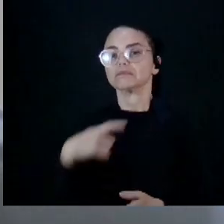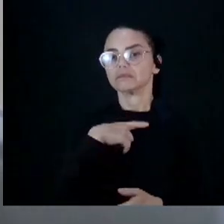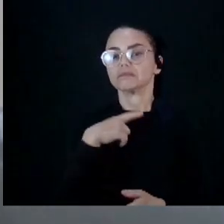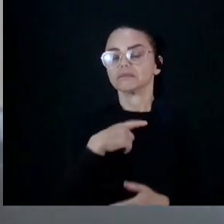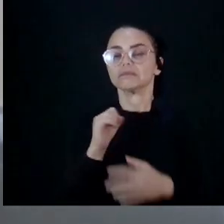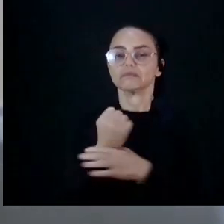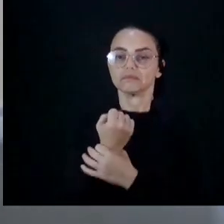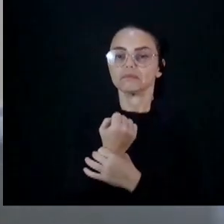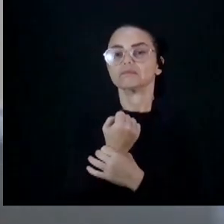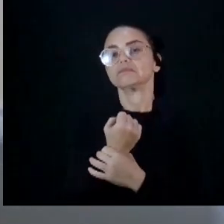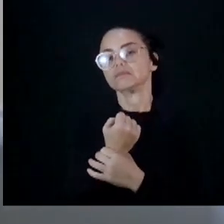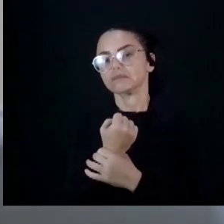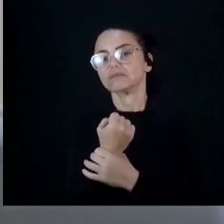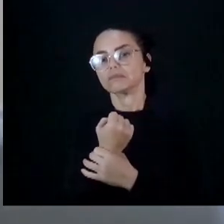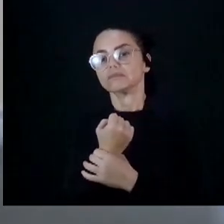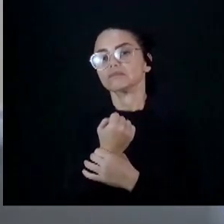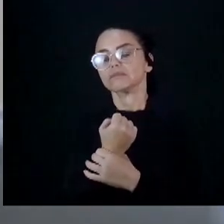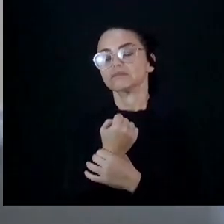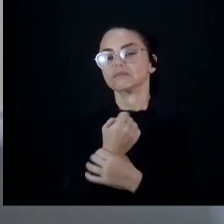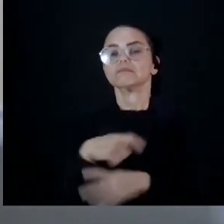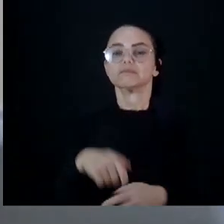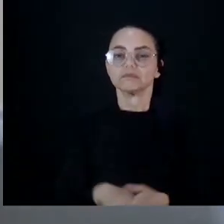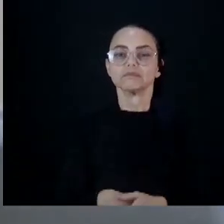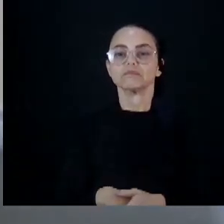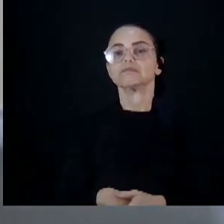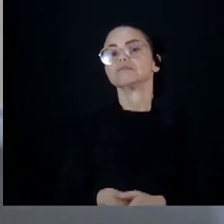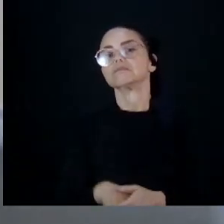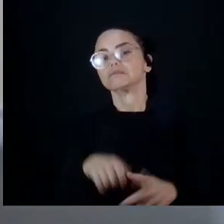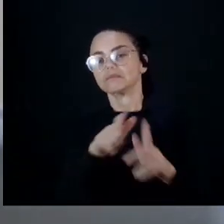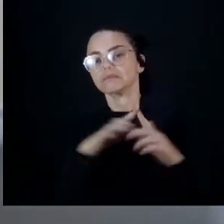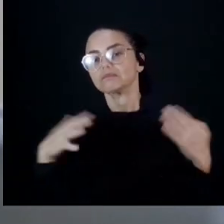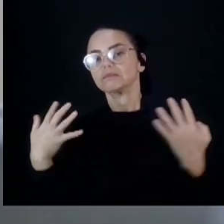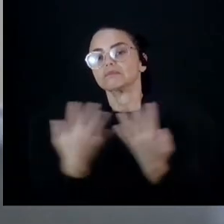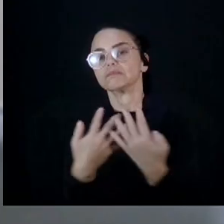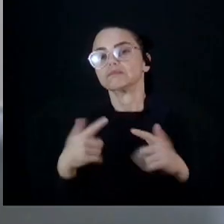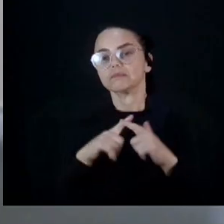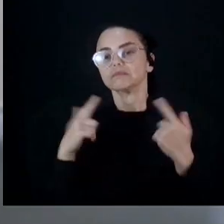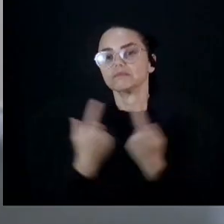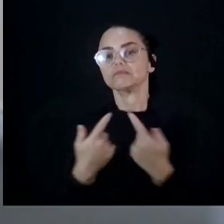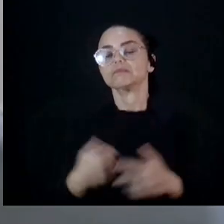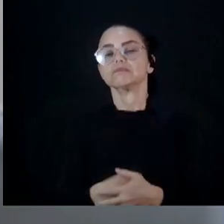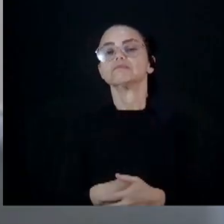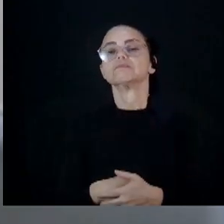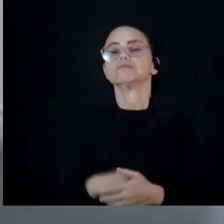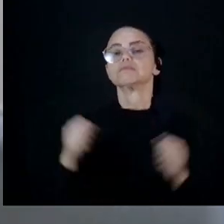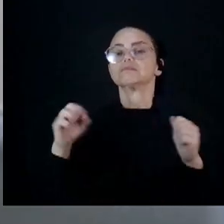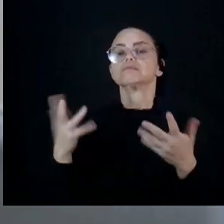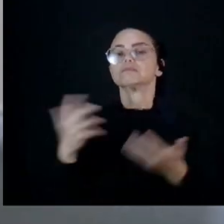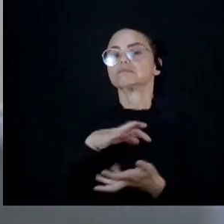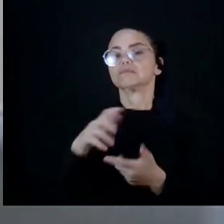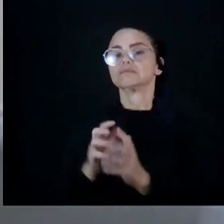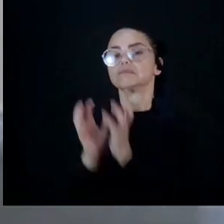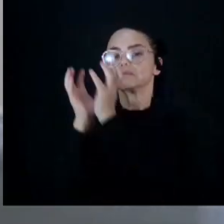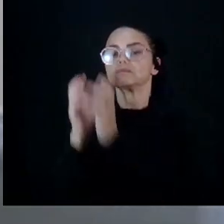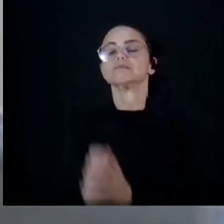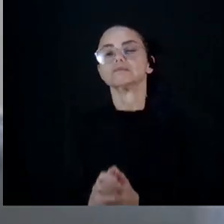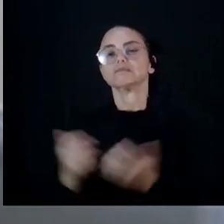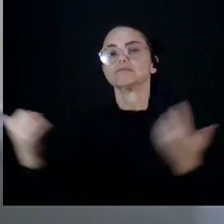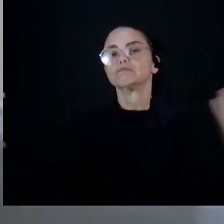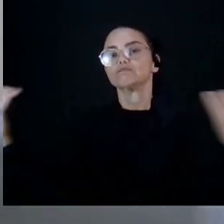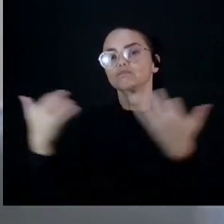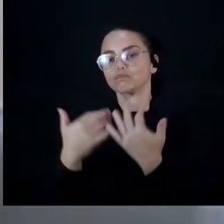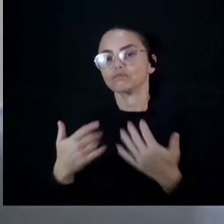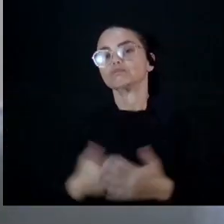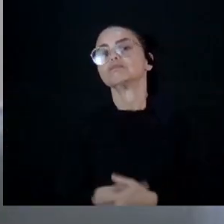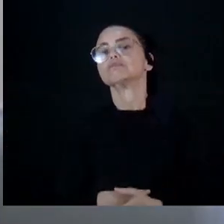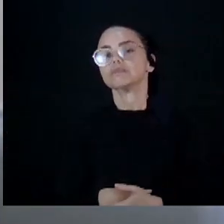né? Eu acho que no caso de estádios e de um evento como uma Copa do Mundo, que vem gente de muito lugar, é uma massa